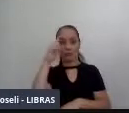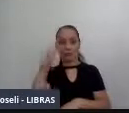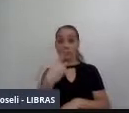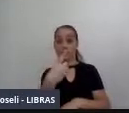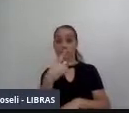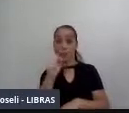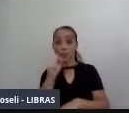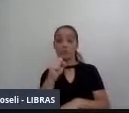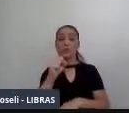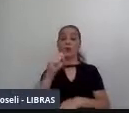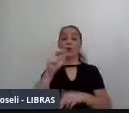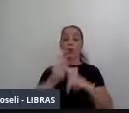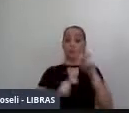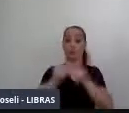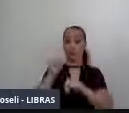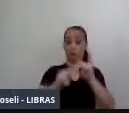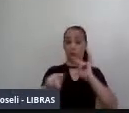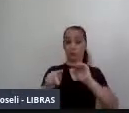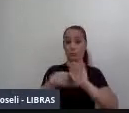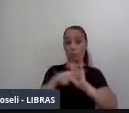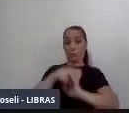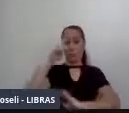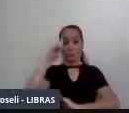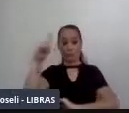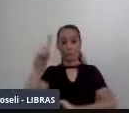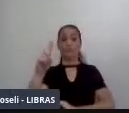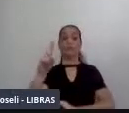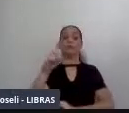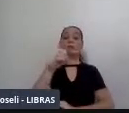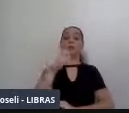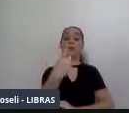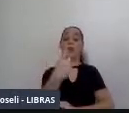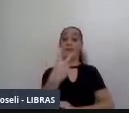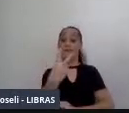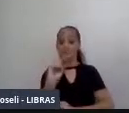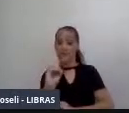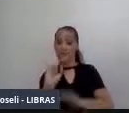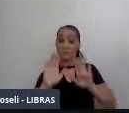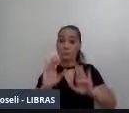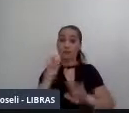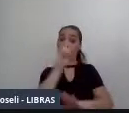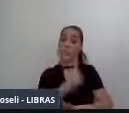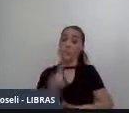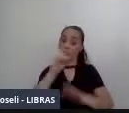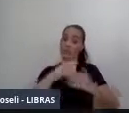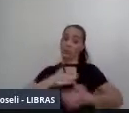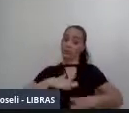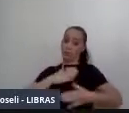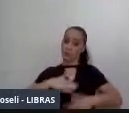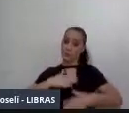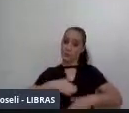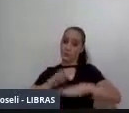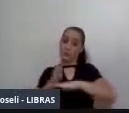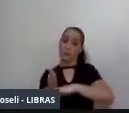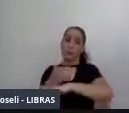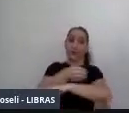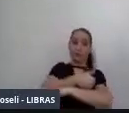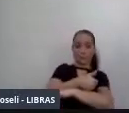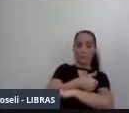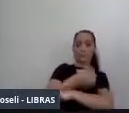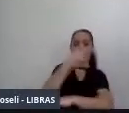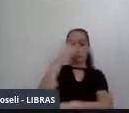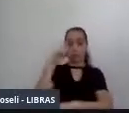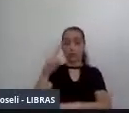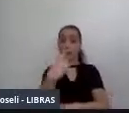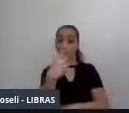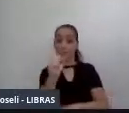o dia 20, e a gente considera que domingo é um dia de descanso, então nós adiantamos para o dia 18, então anotem na